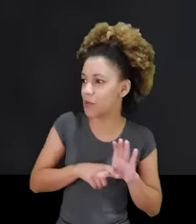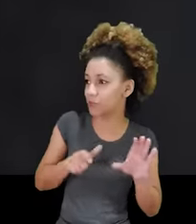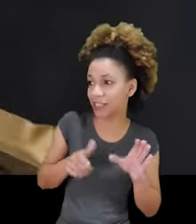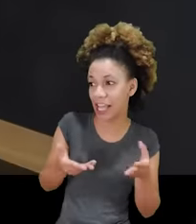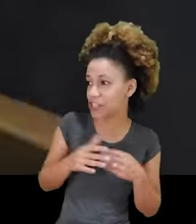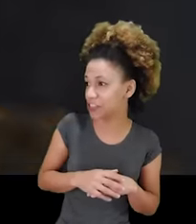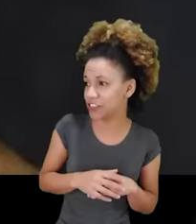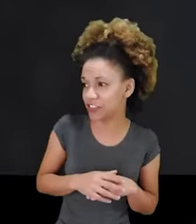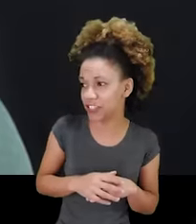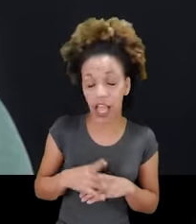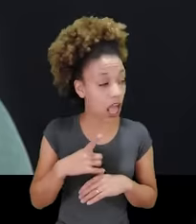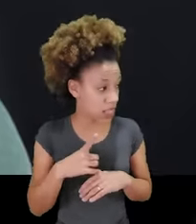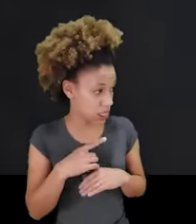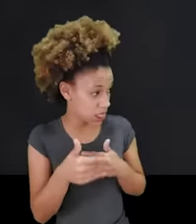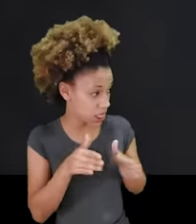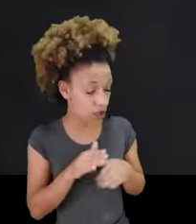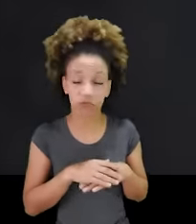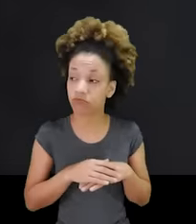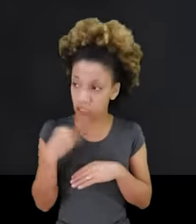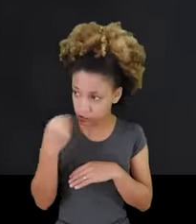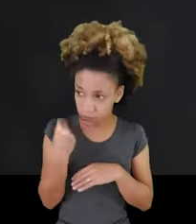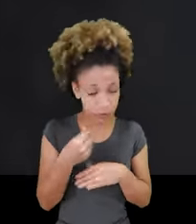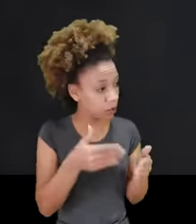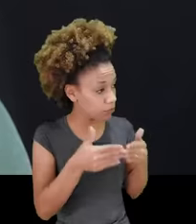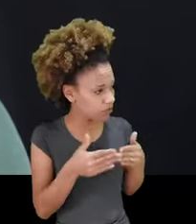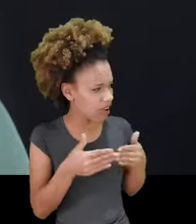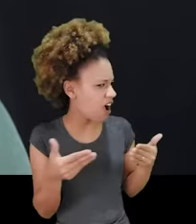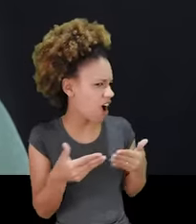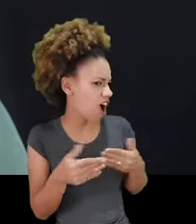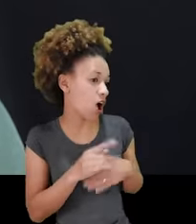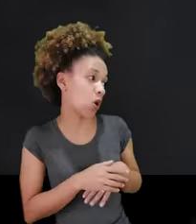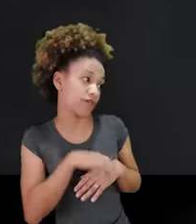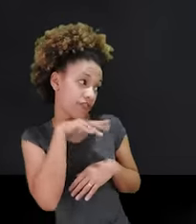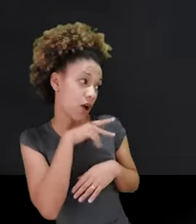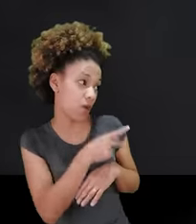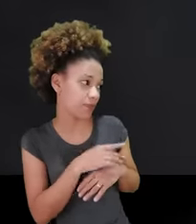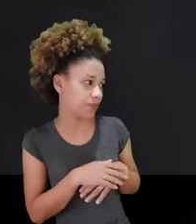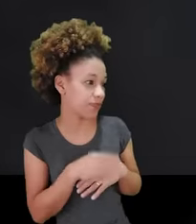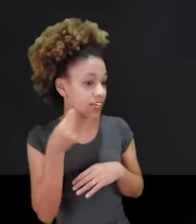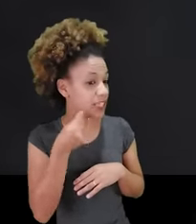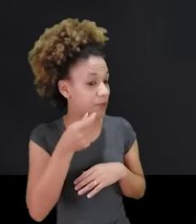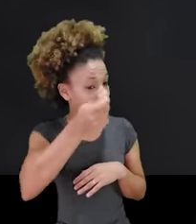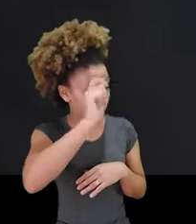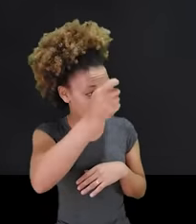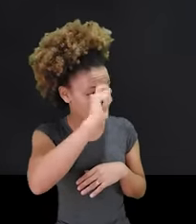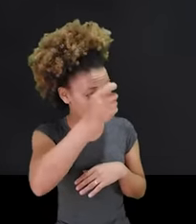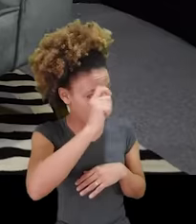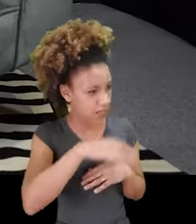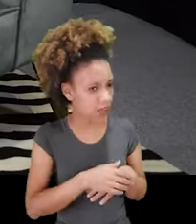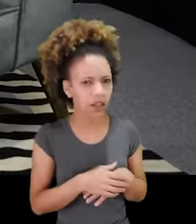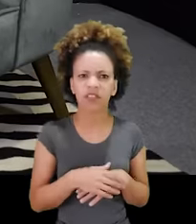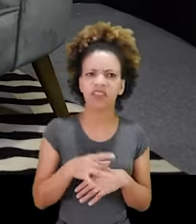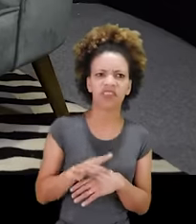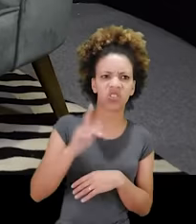vida? Sim, você tem aí um kit. Vou experimentar. Por favor, não agora, acho que vai pegar mal para você. Você vai experimentar na cabeça, é um boné. Ah, é um boné? Ah, você